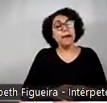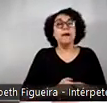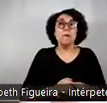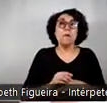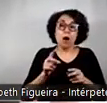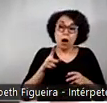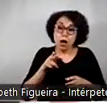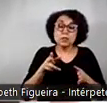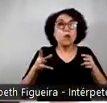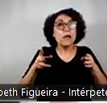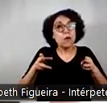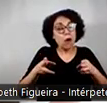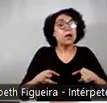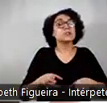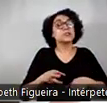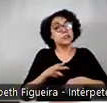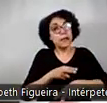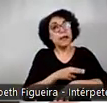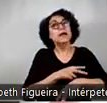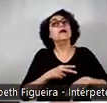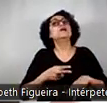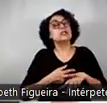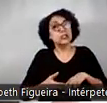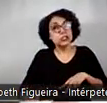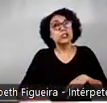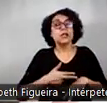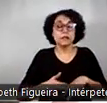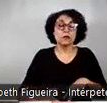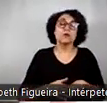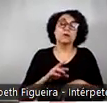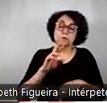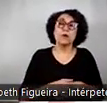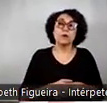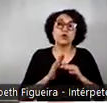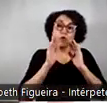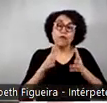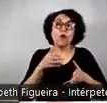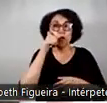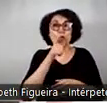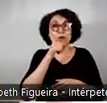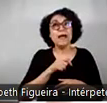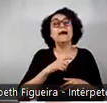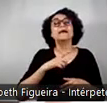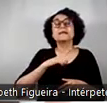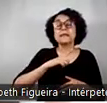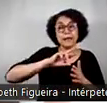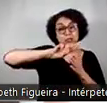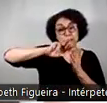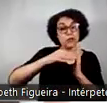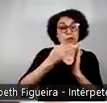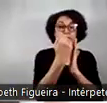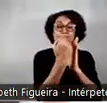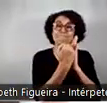também as questões da migração e suas complexidades também que podem trazer um pouco